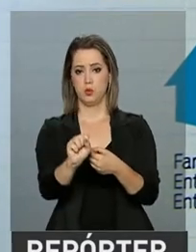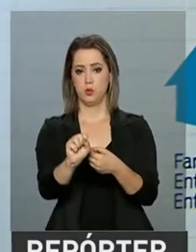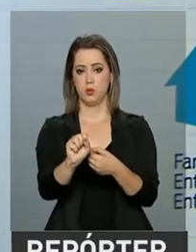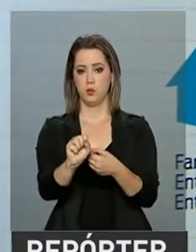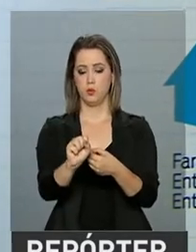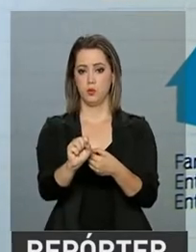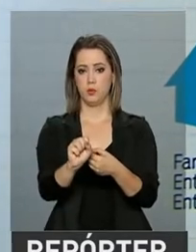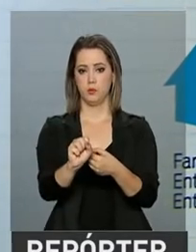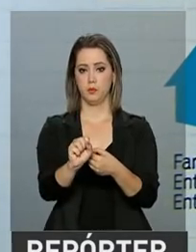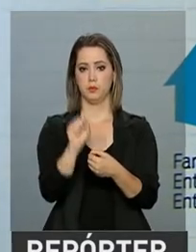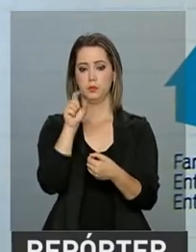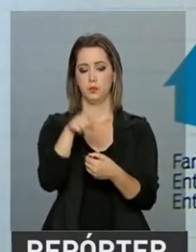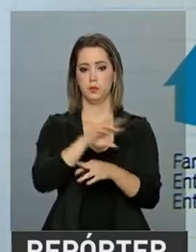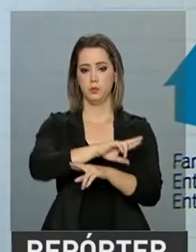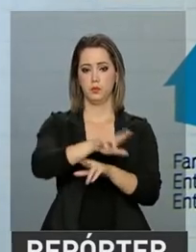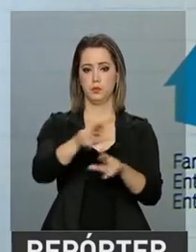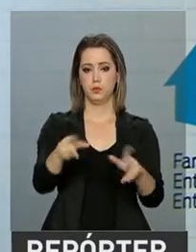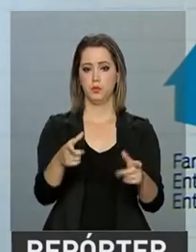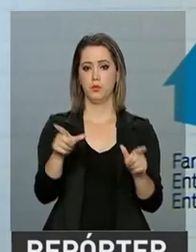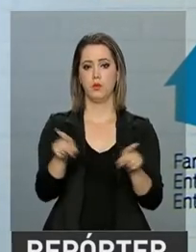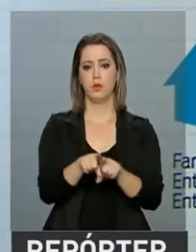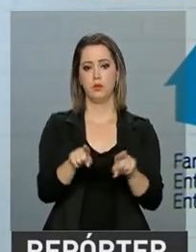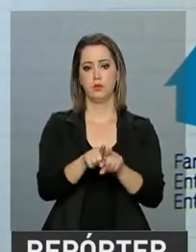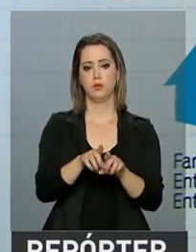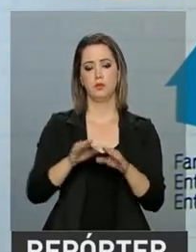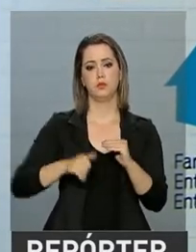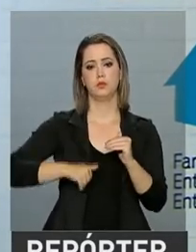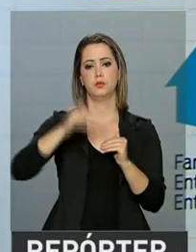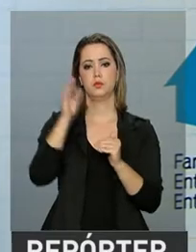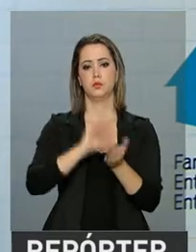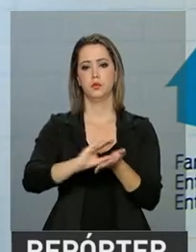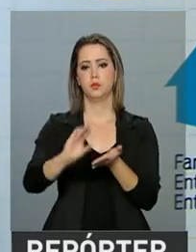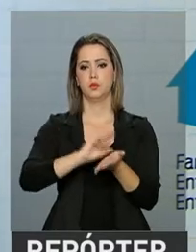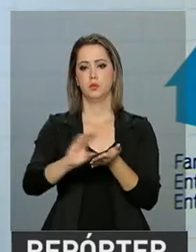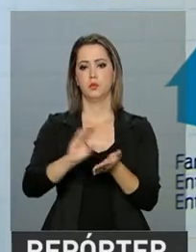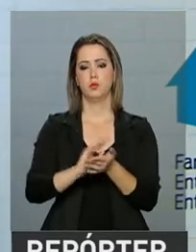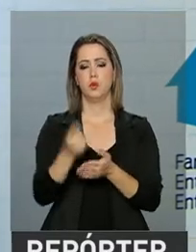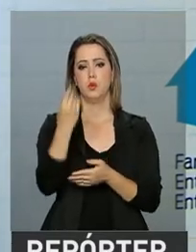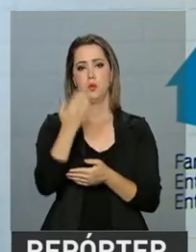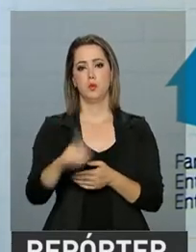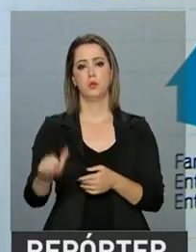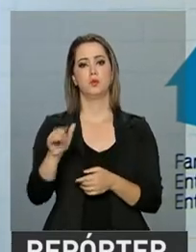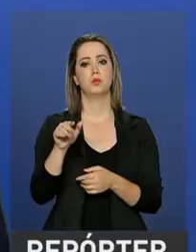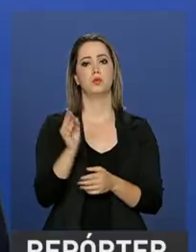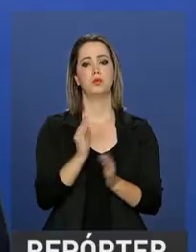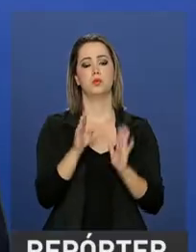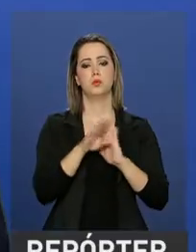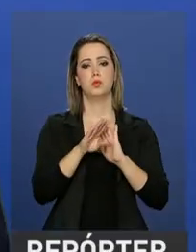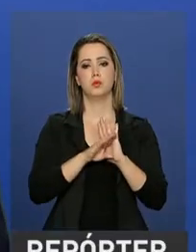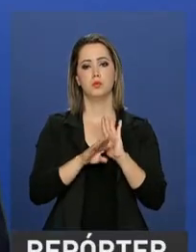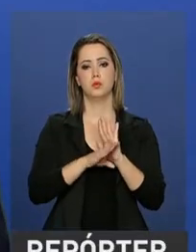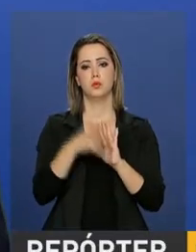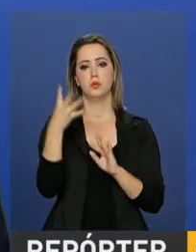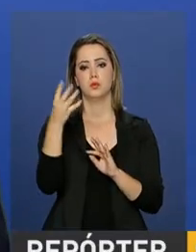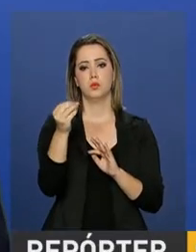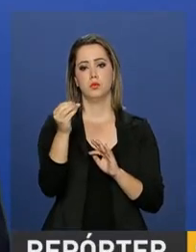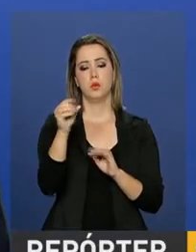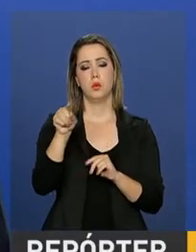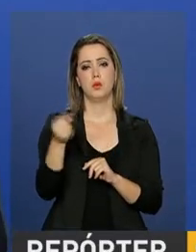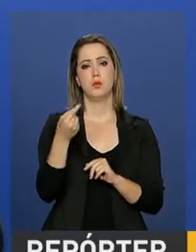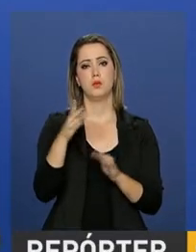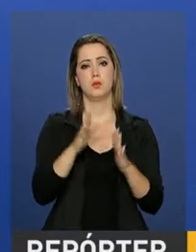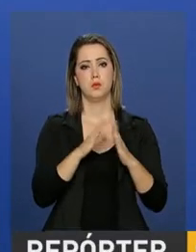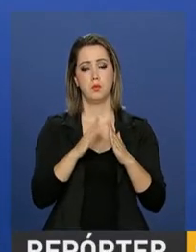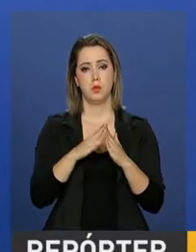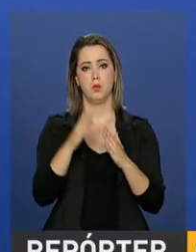assim esse mix também aumentando a participação da faixa e meio do programa e 400 mil unidades na faixa